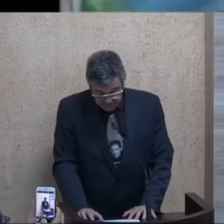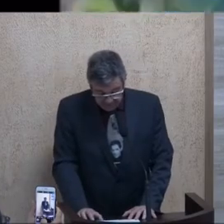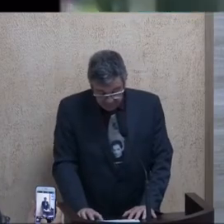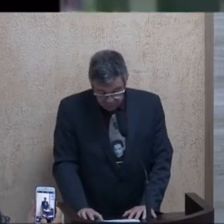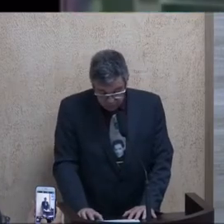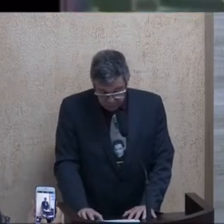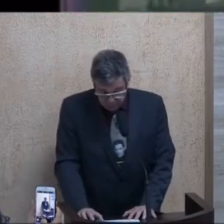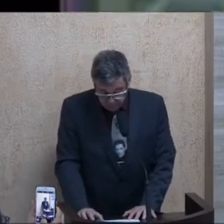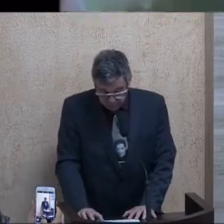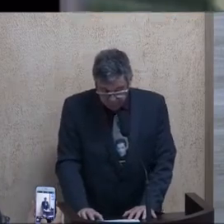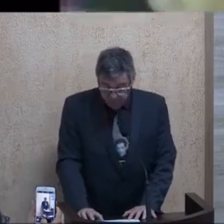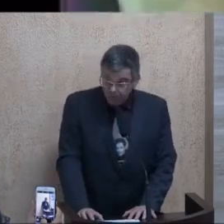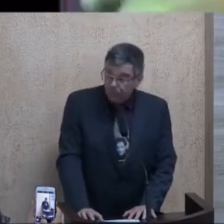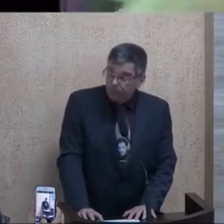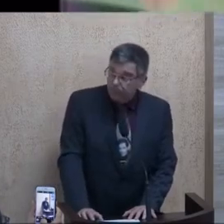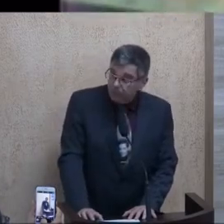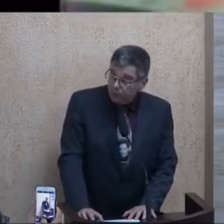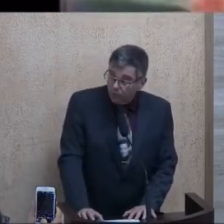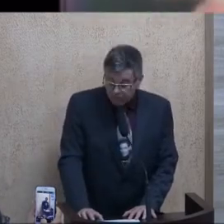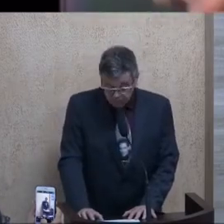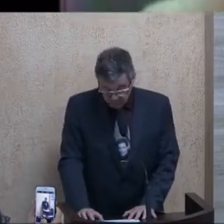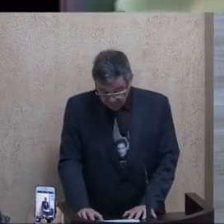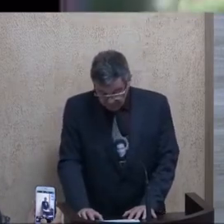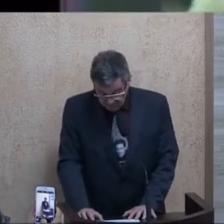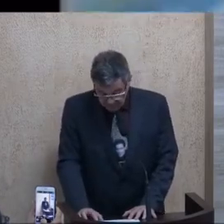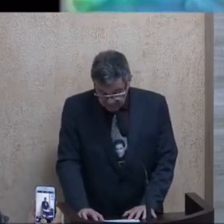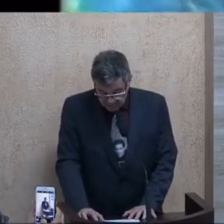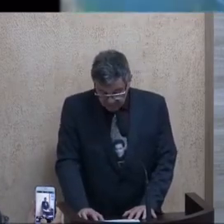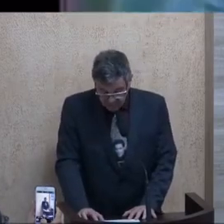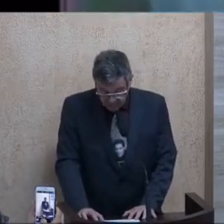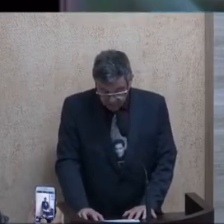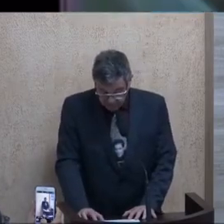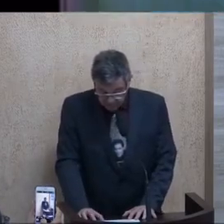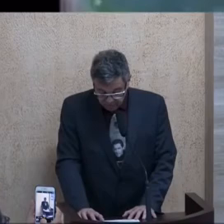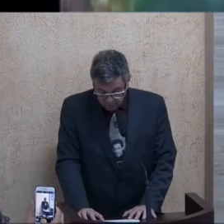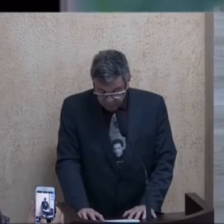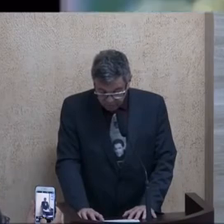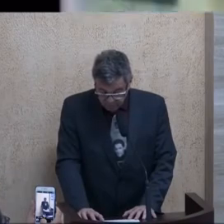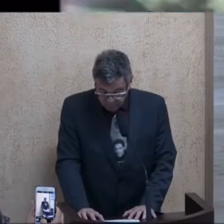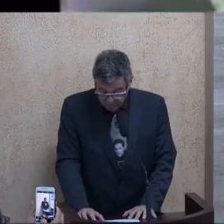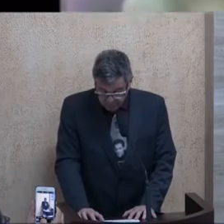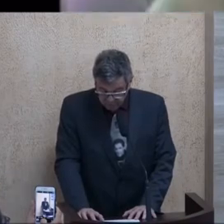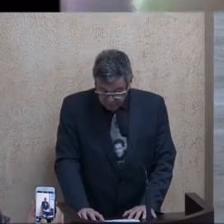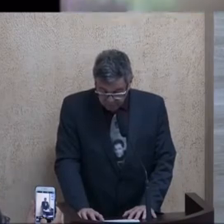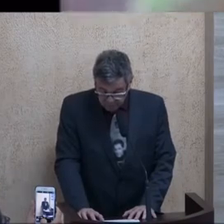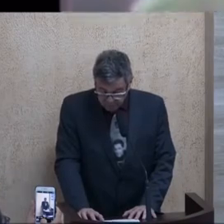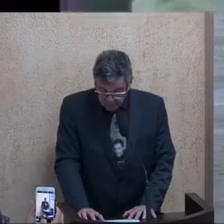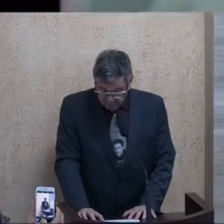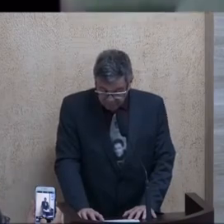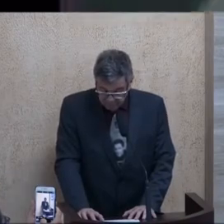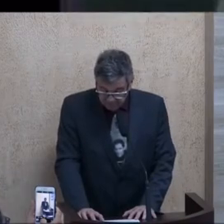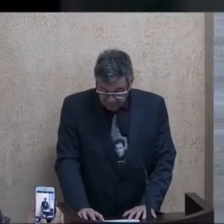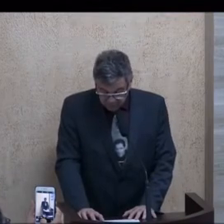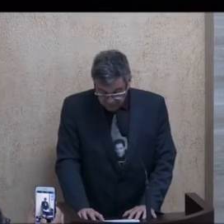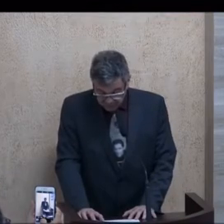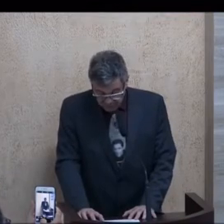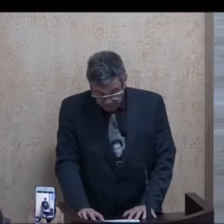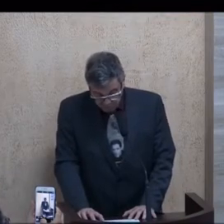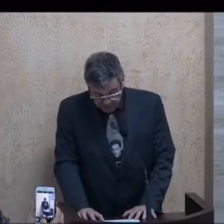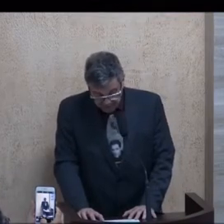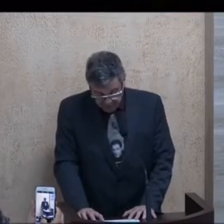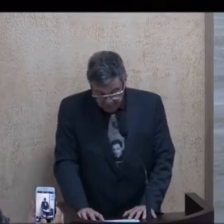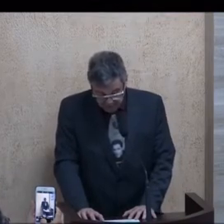tenha falecido no dia 9 de abril de 2017, aos 92 anos, seu trabalho segue vivo